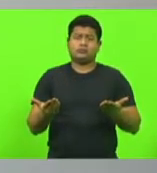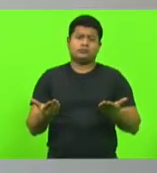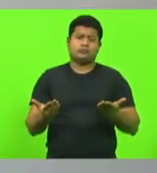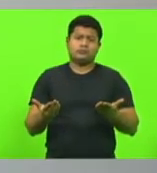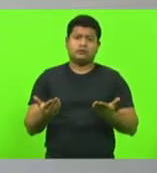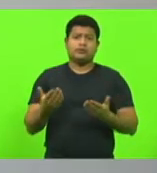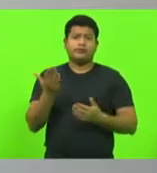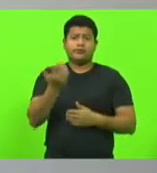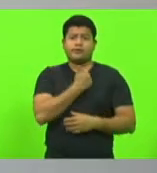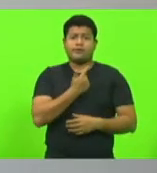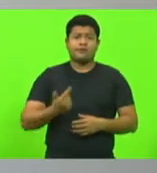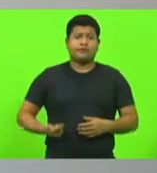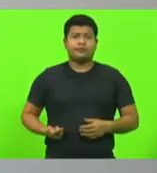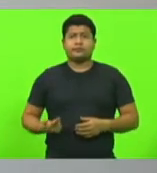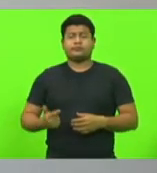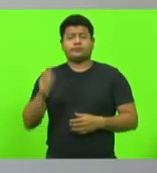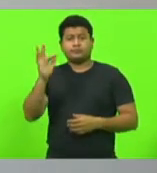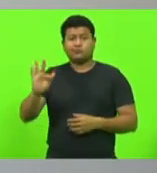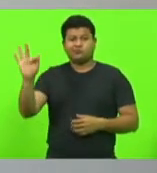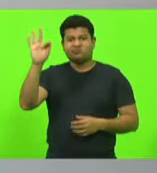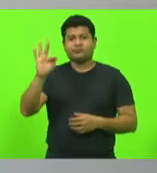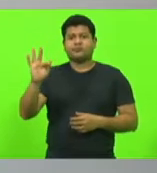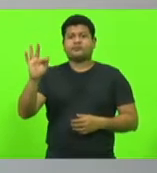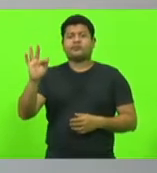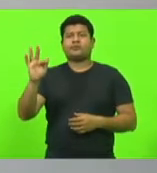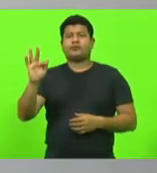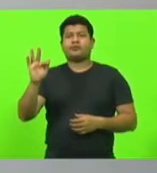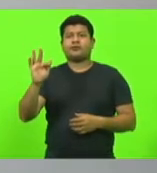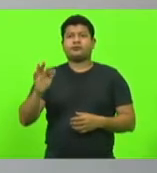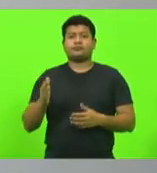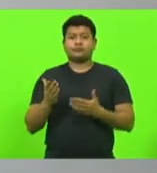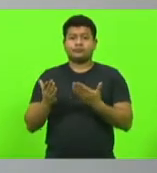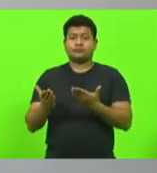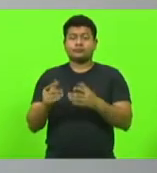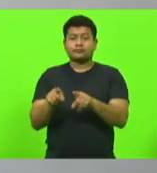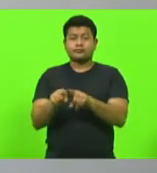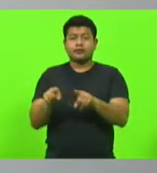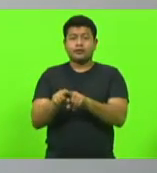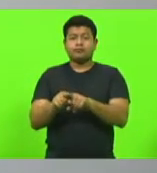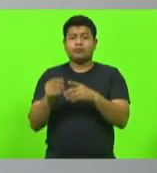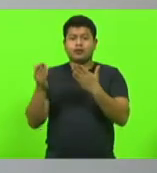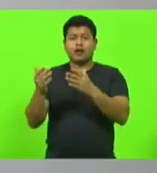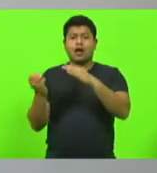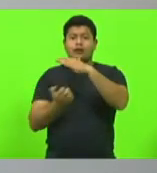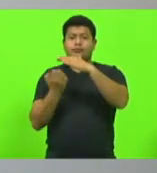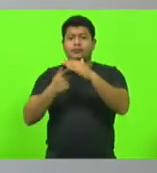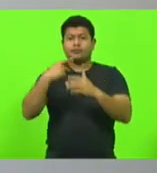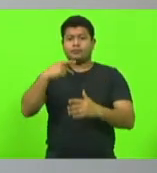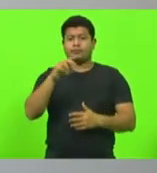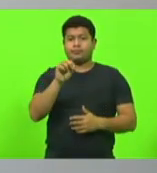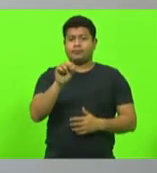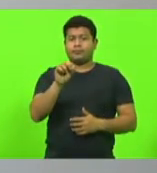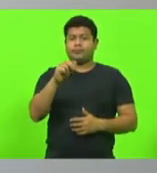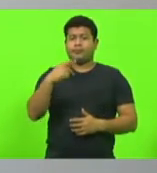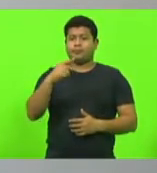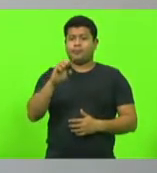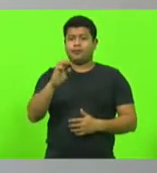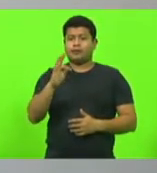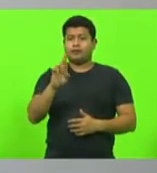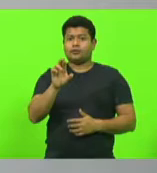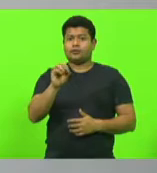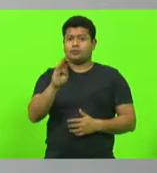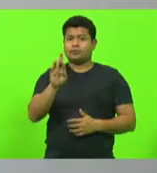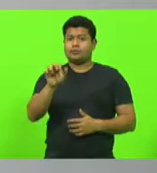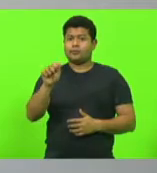que o governo federal, que a Petrobras, especialmente a Petrobras, que tem lucros